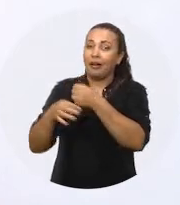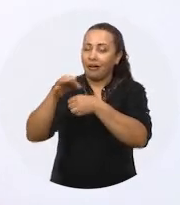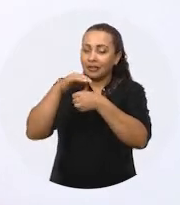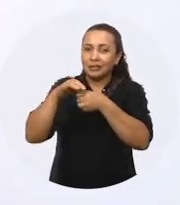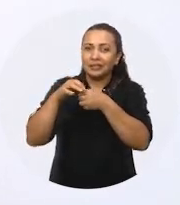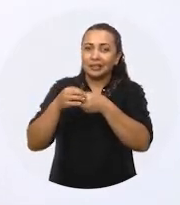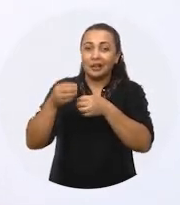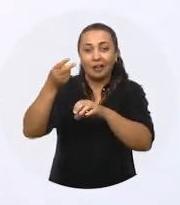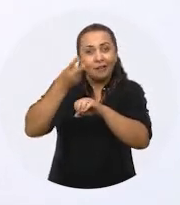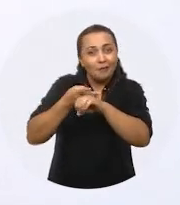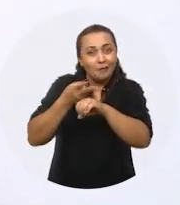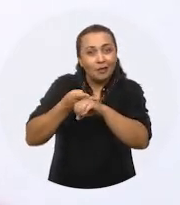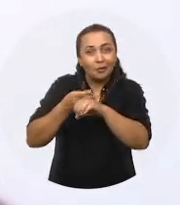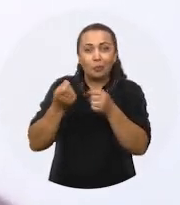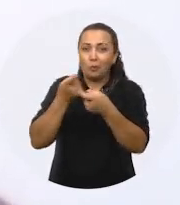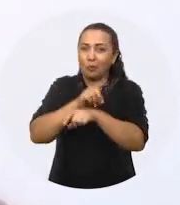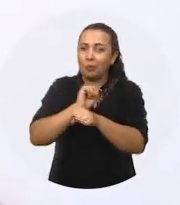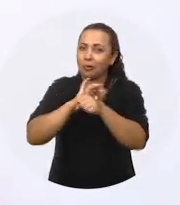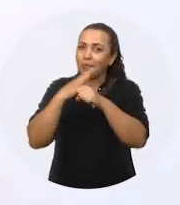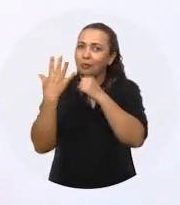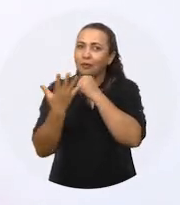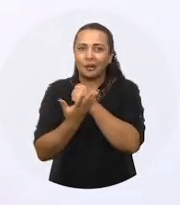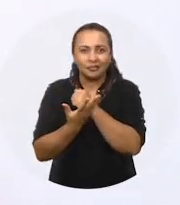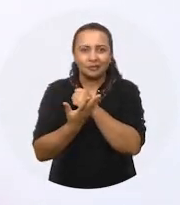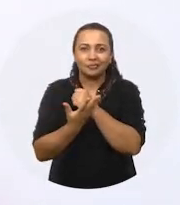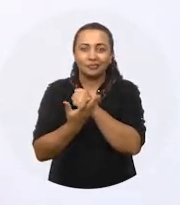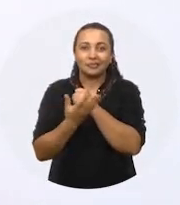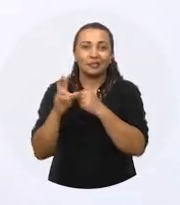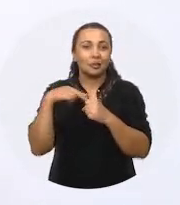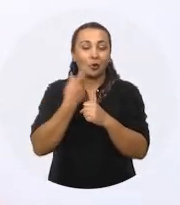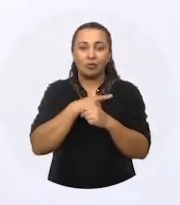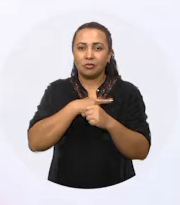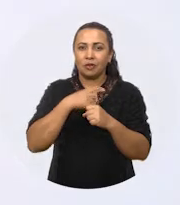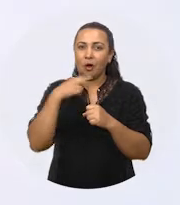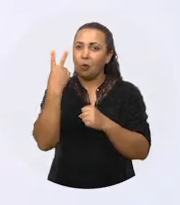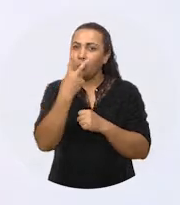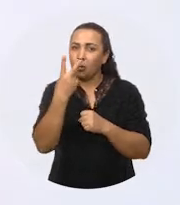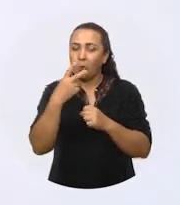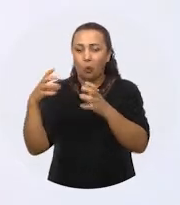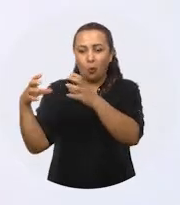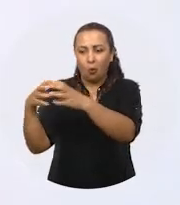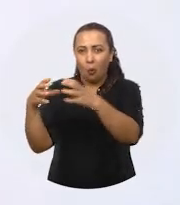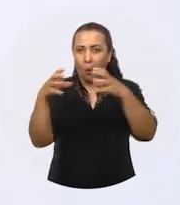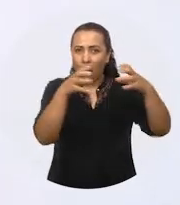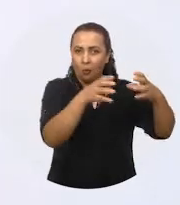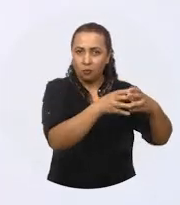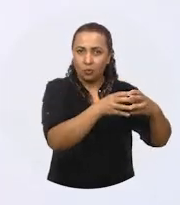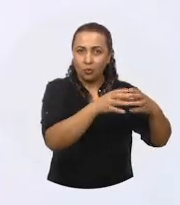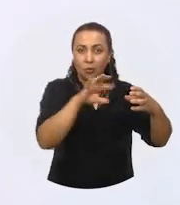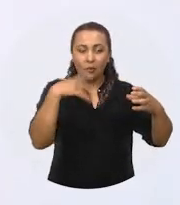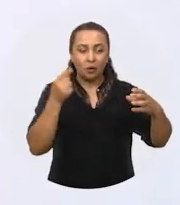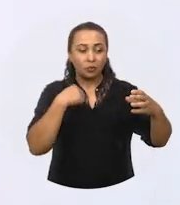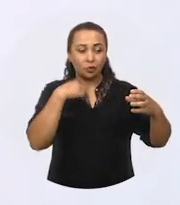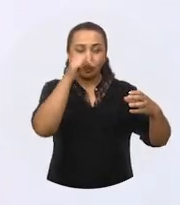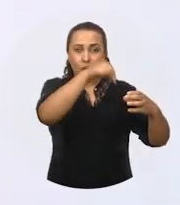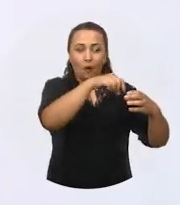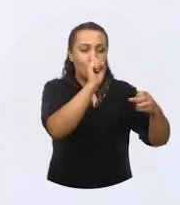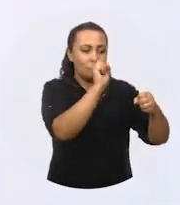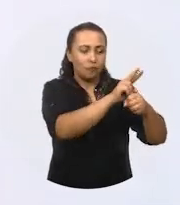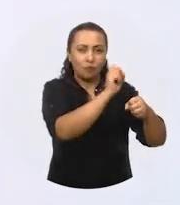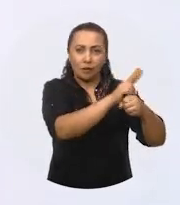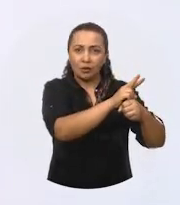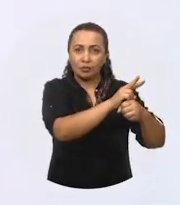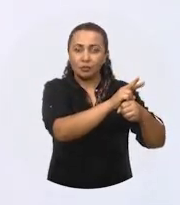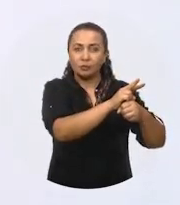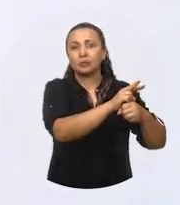vitro, tá? Contra a infecção do vírus. Tá? Nós tínhamos 2 grupos. Quando eu colocava o vírus